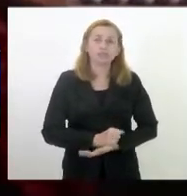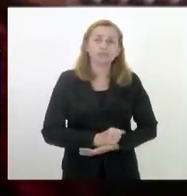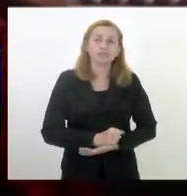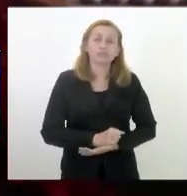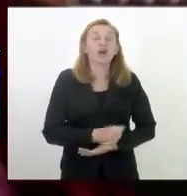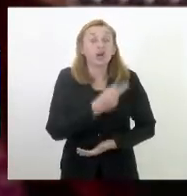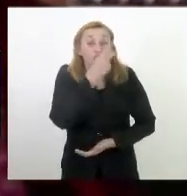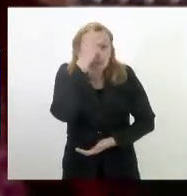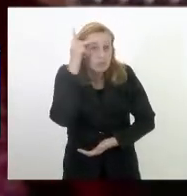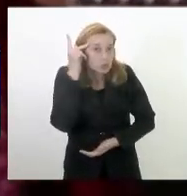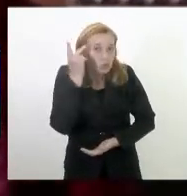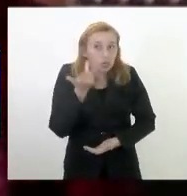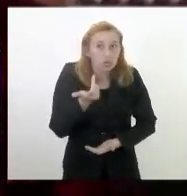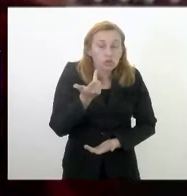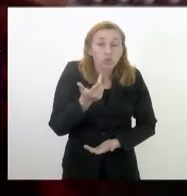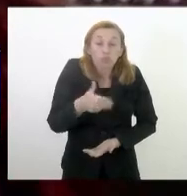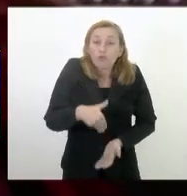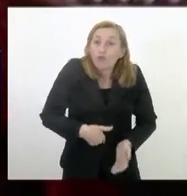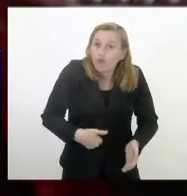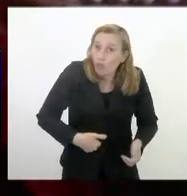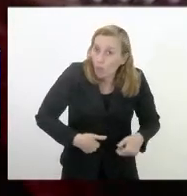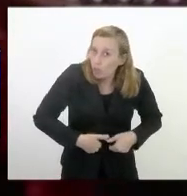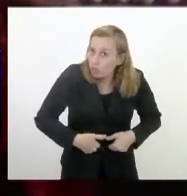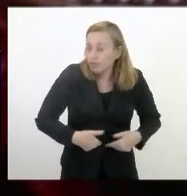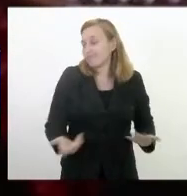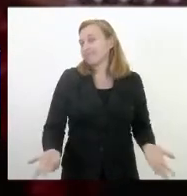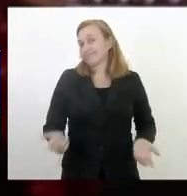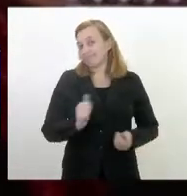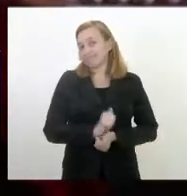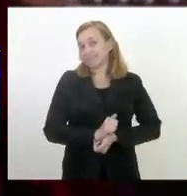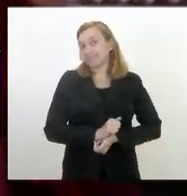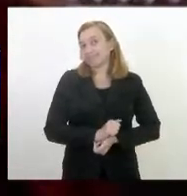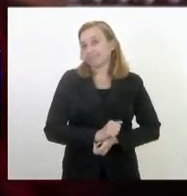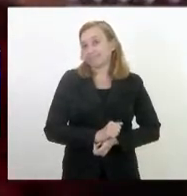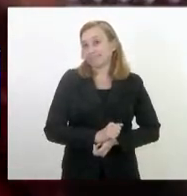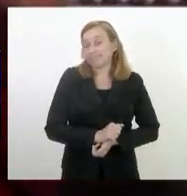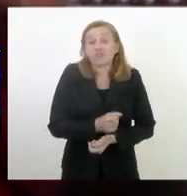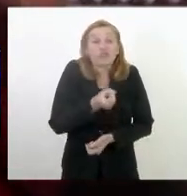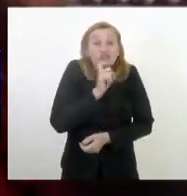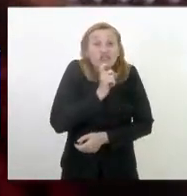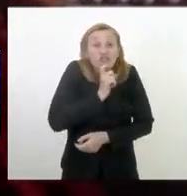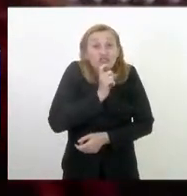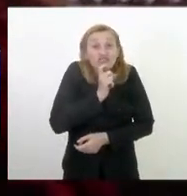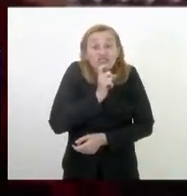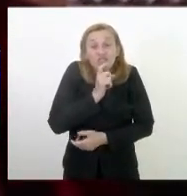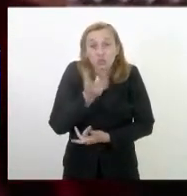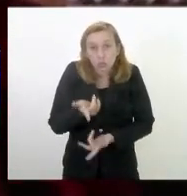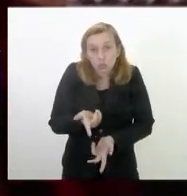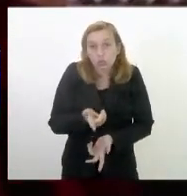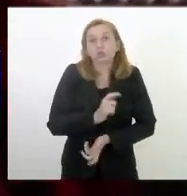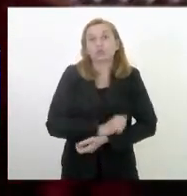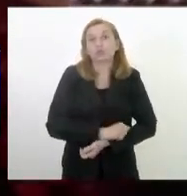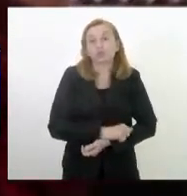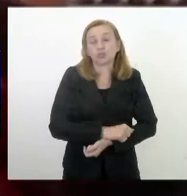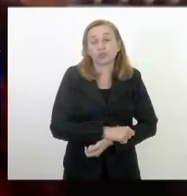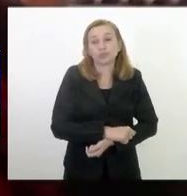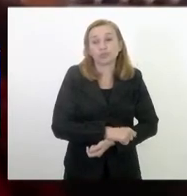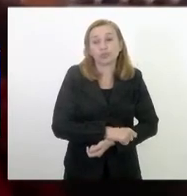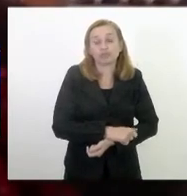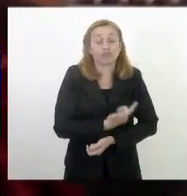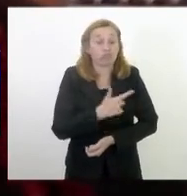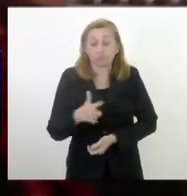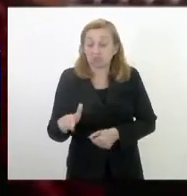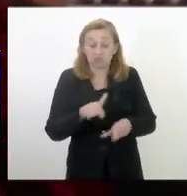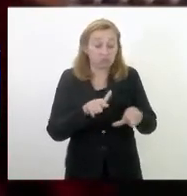As pessoas estão com fome, as pessoas estão com frio, as pessoas estão sem